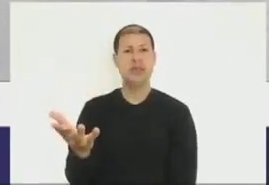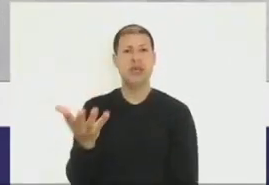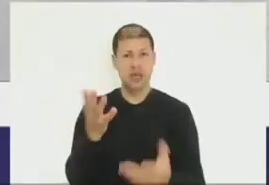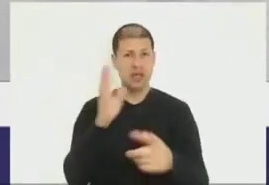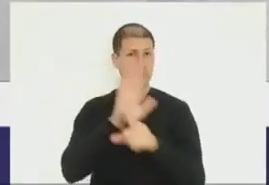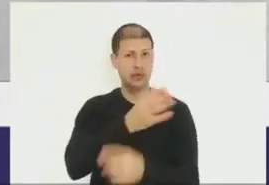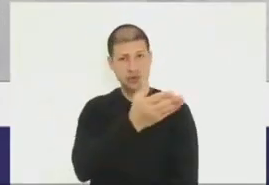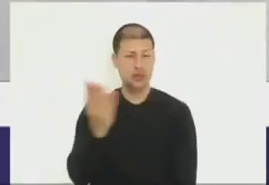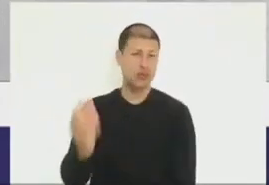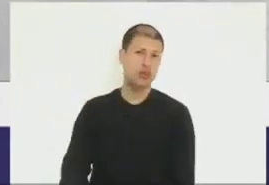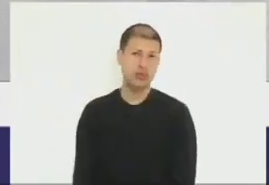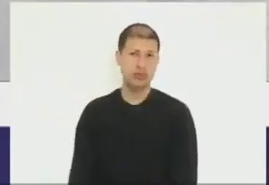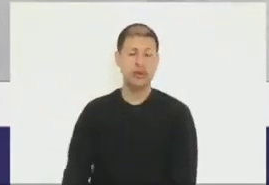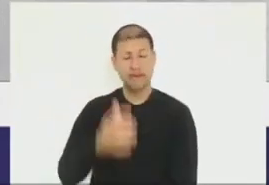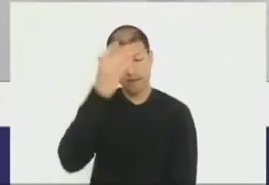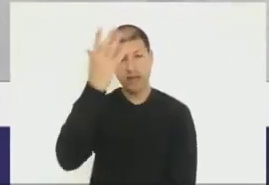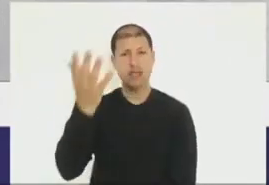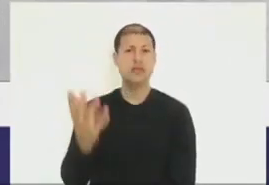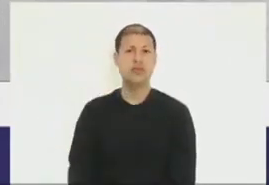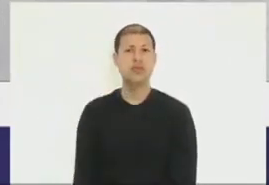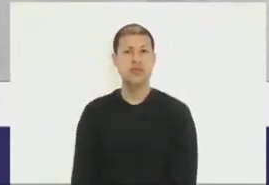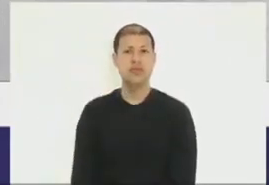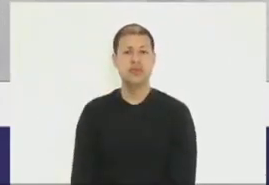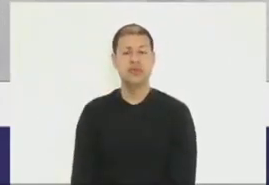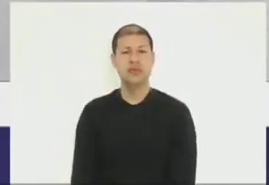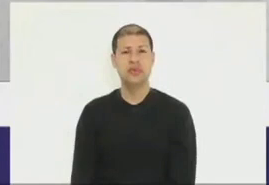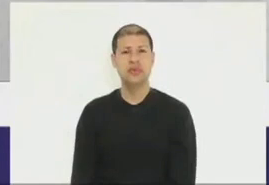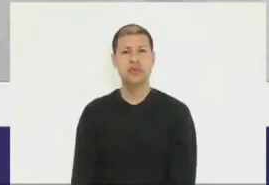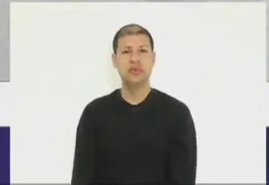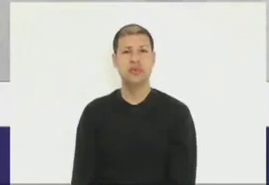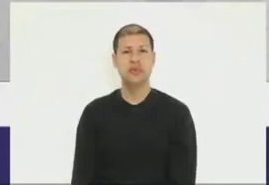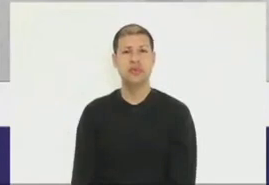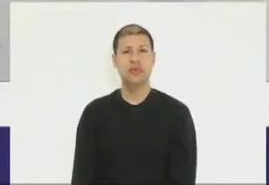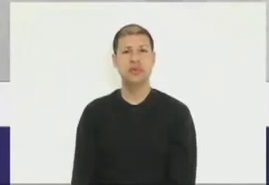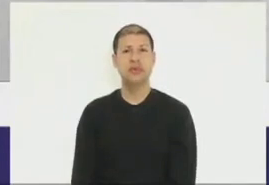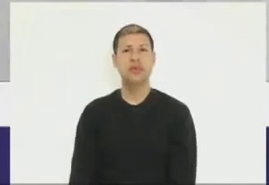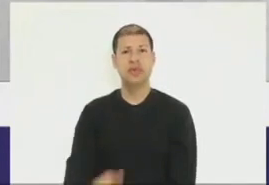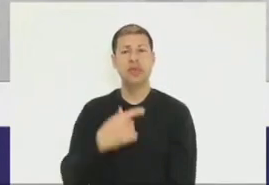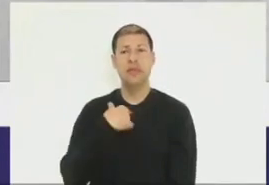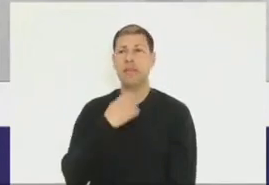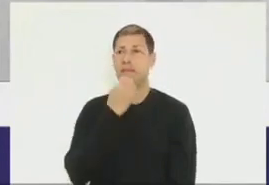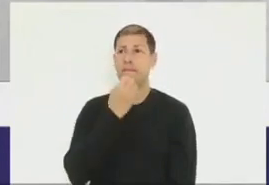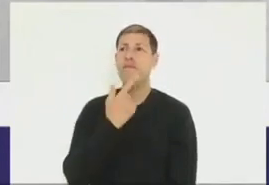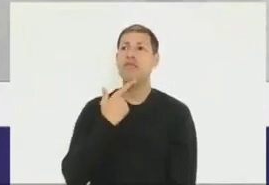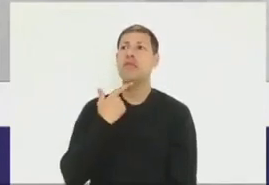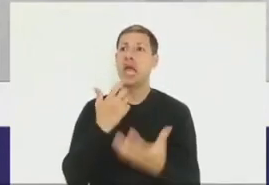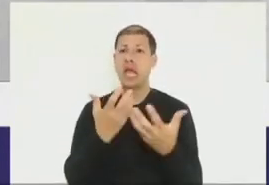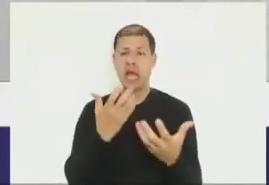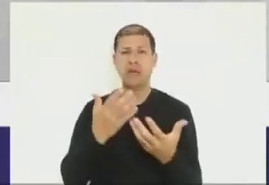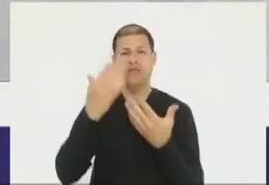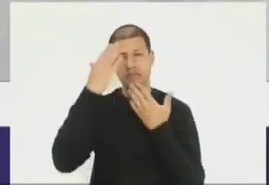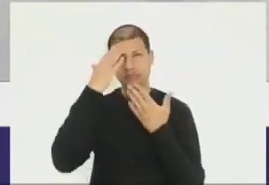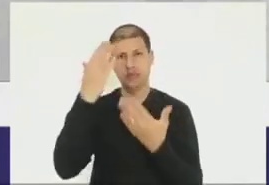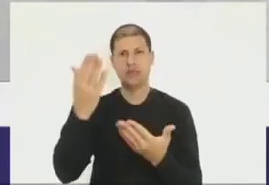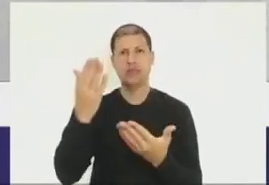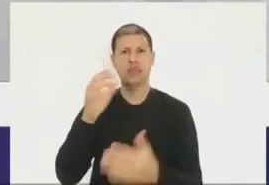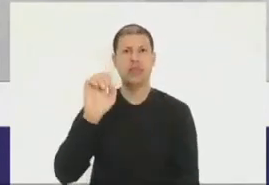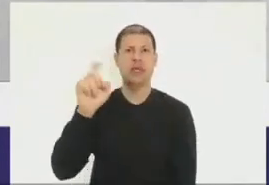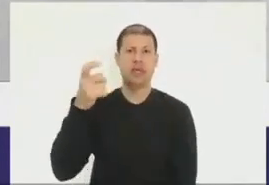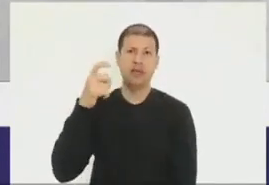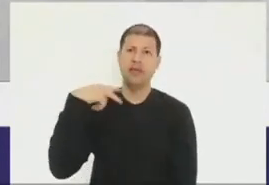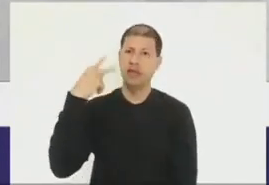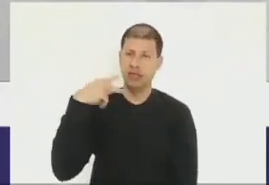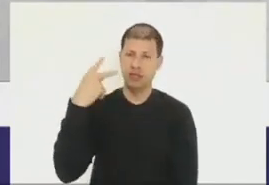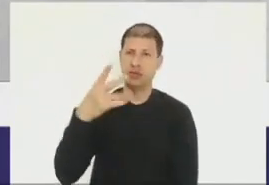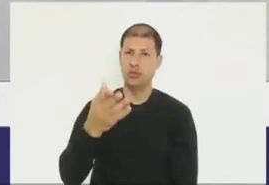outros. É fácil quando tem a boa intenção. Agradecer aqui o ex-vereador